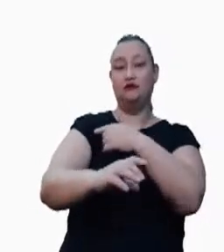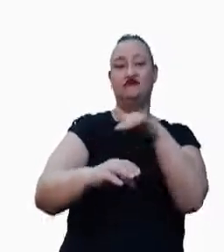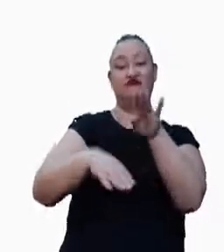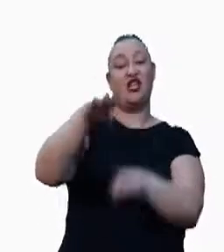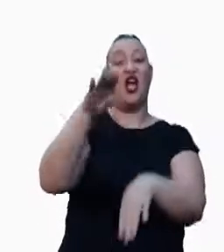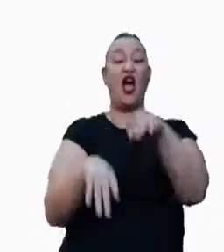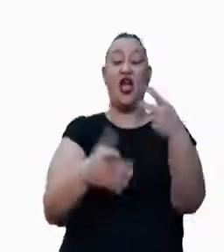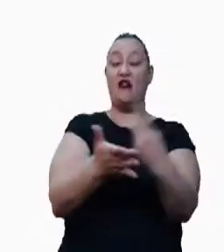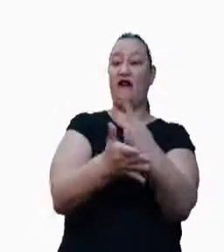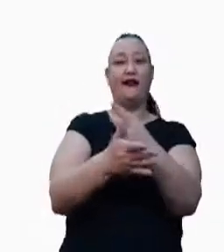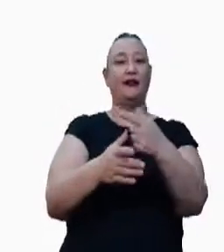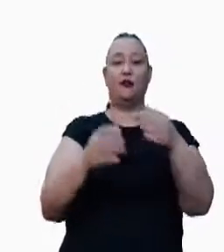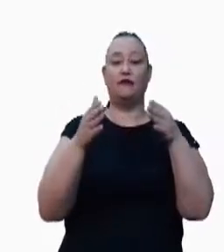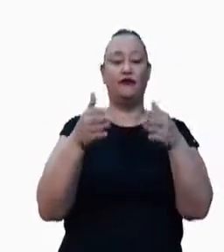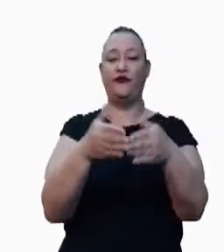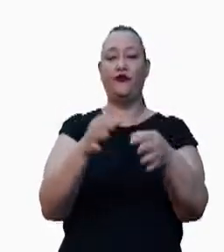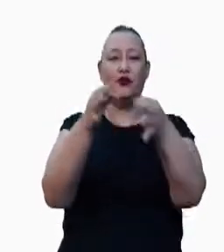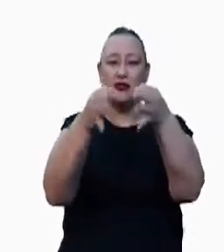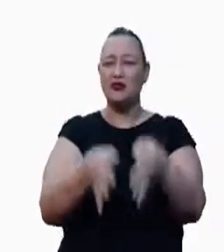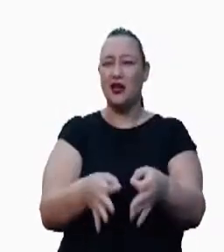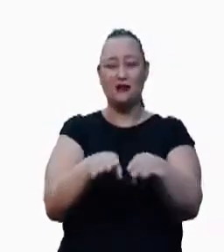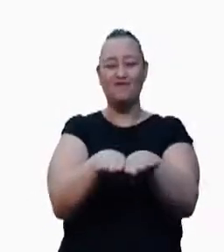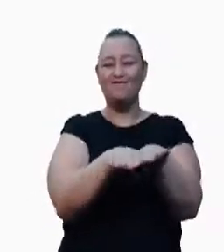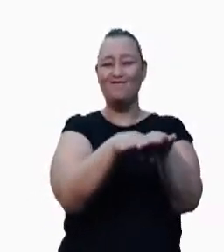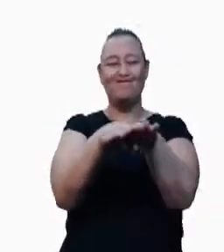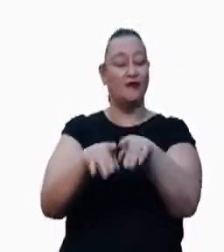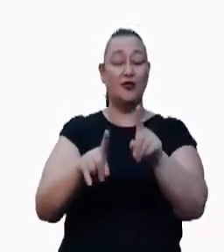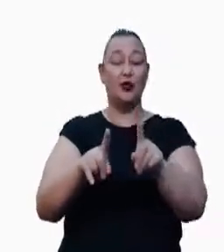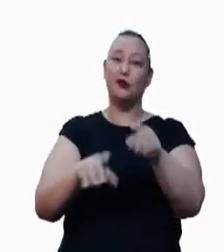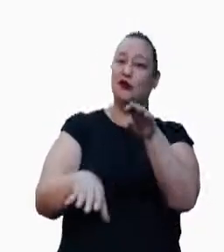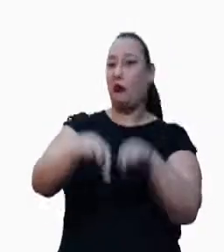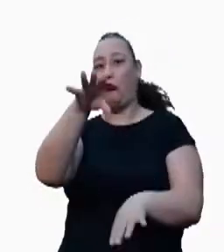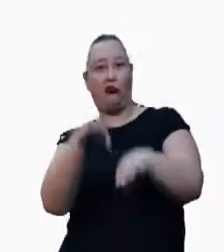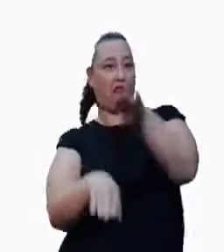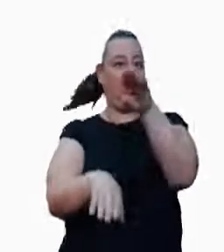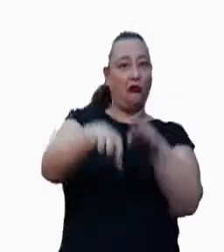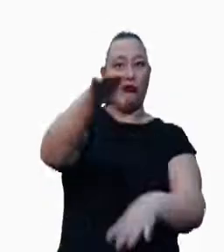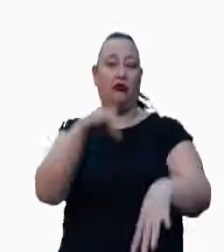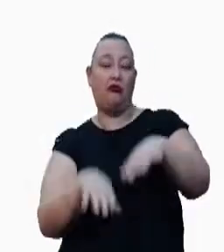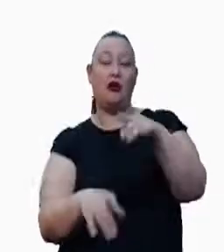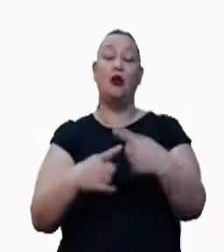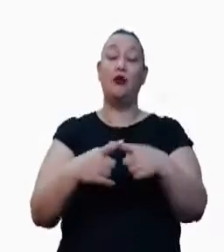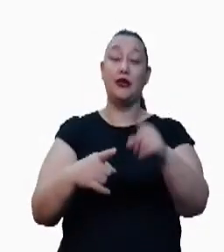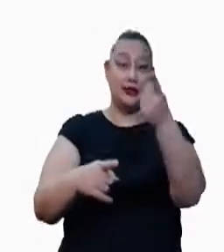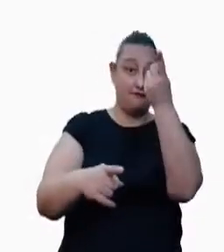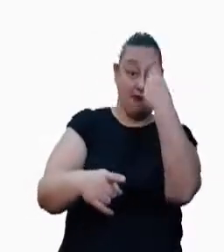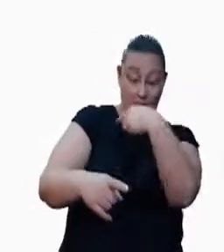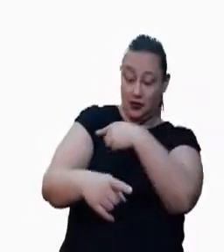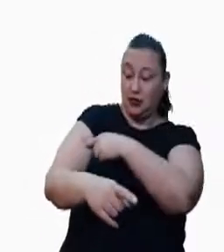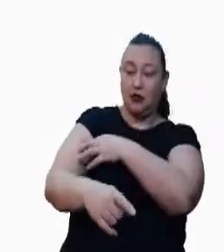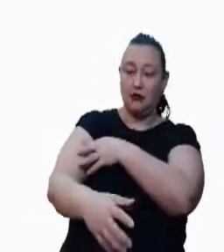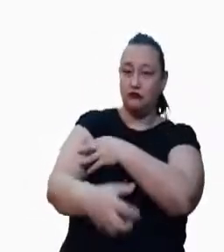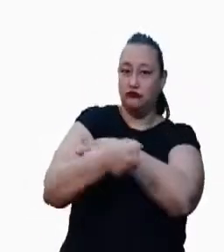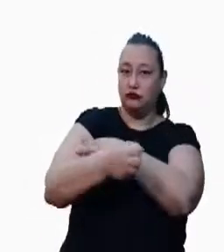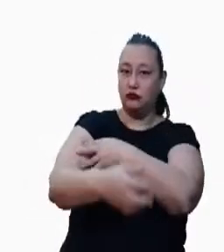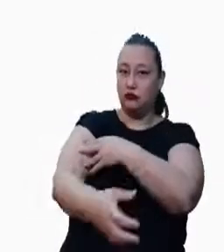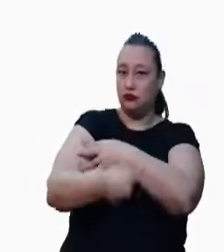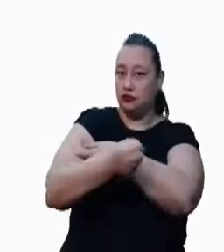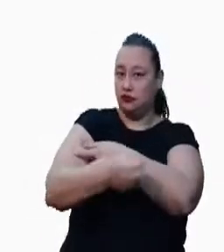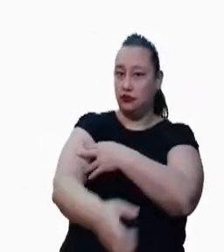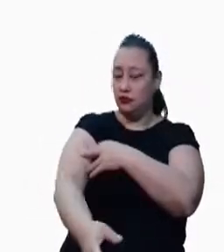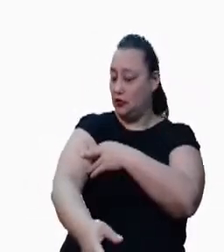desequilibrada, ou seja, não é o que precisa ser para o músculo se movimentar. Quando você manda esse músculo se movimentar, quando você faz esse